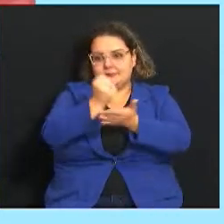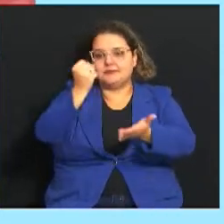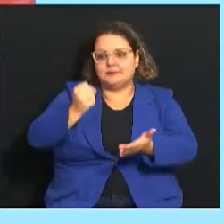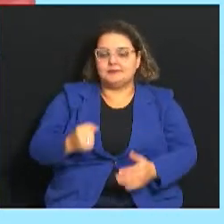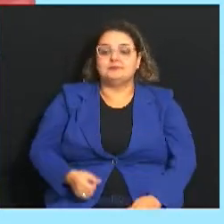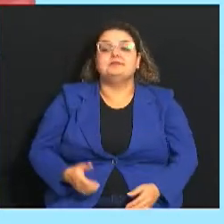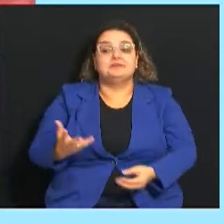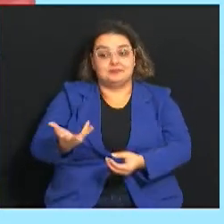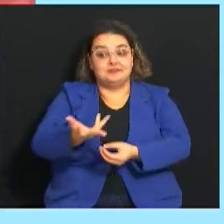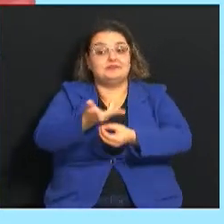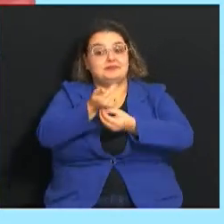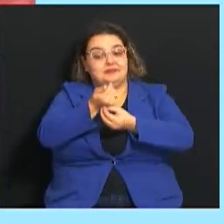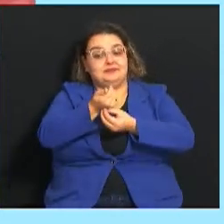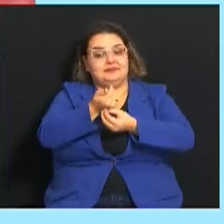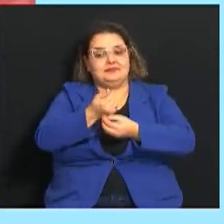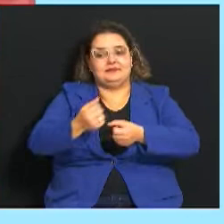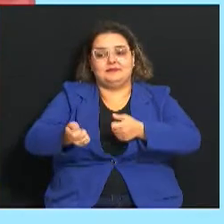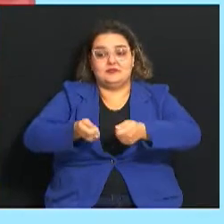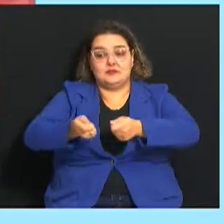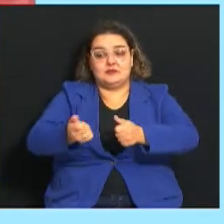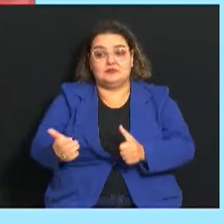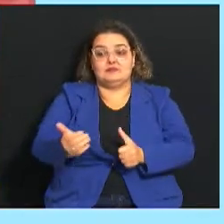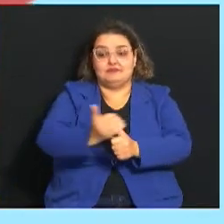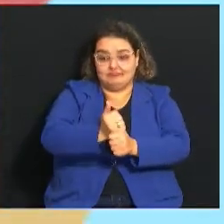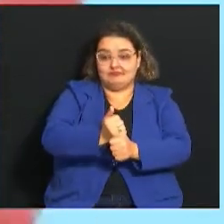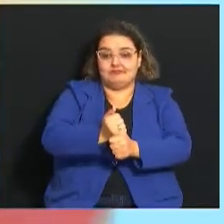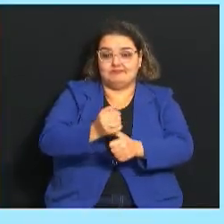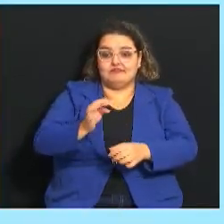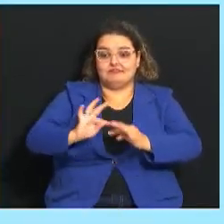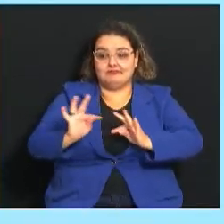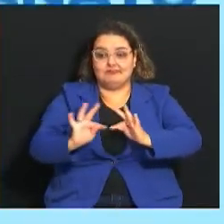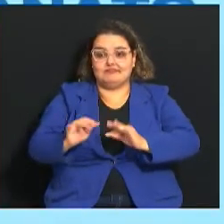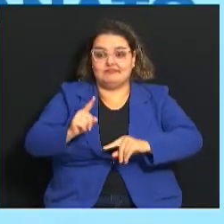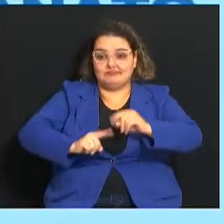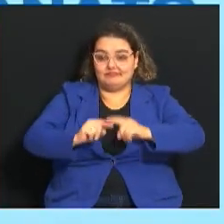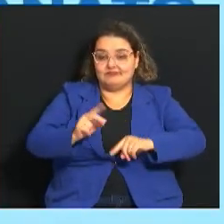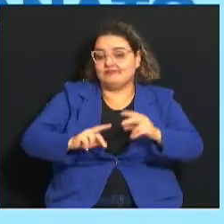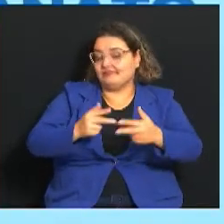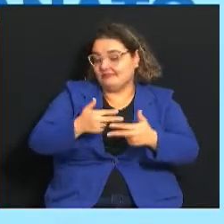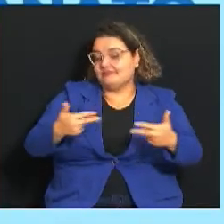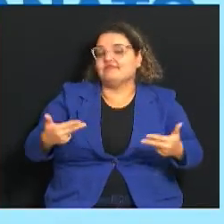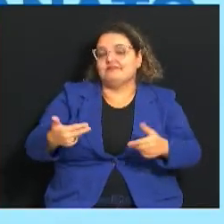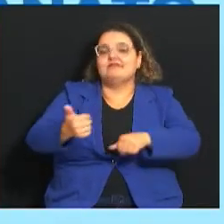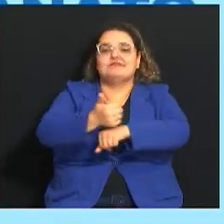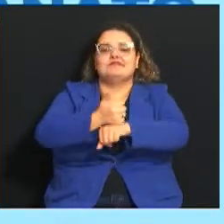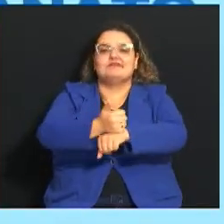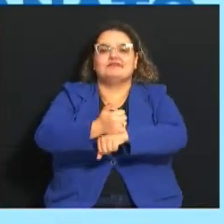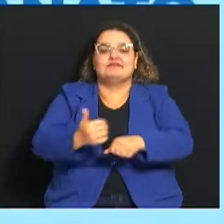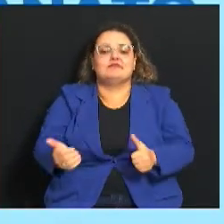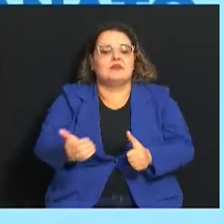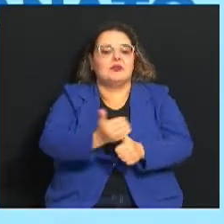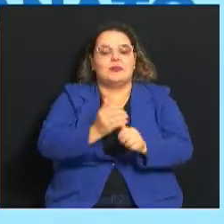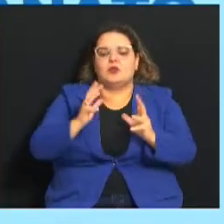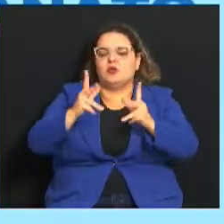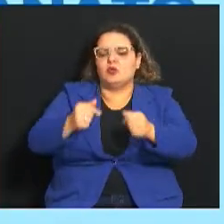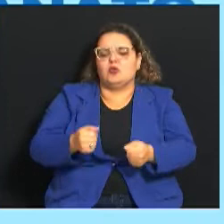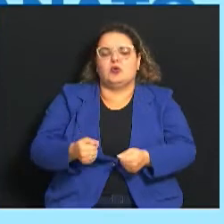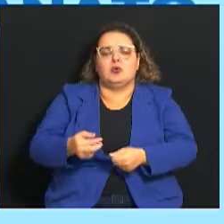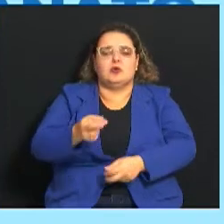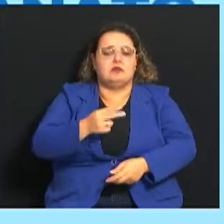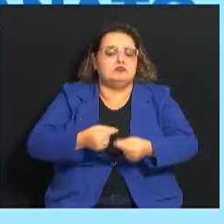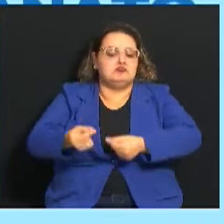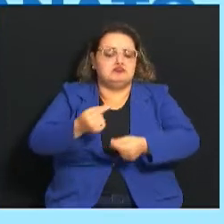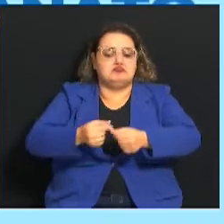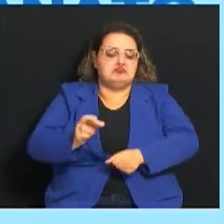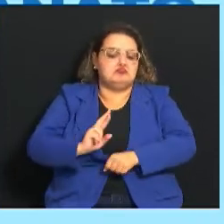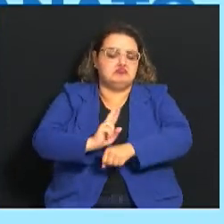ou artesã domina técnicas de produção manual de objetos. É o profissional que domina todos os recursos para a produção. Tem o dom